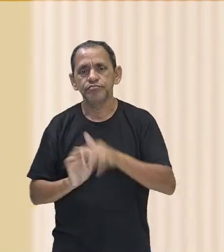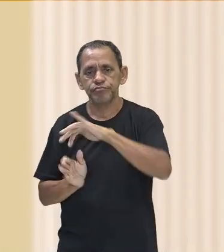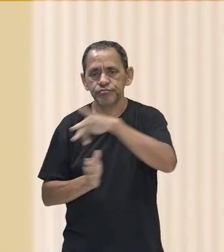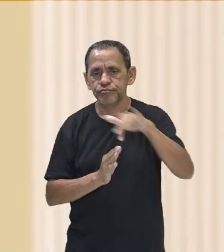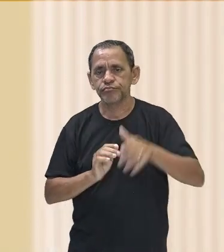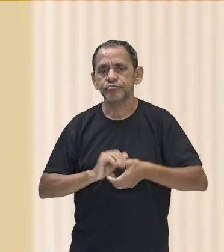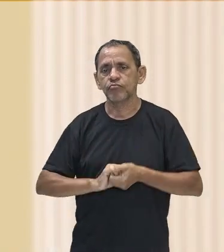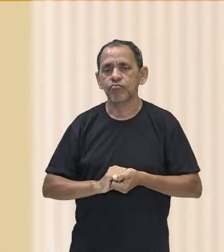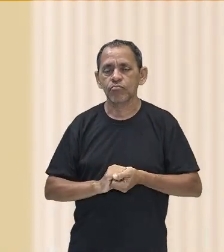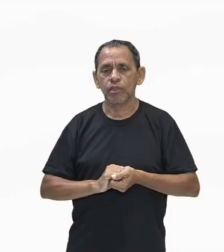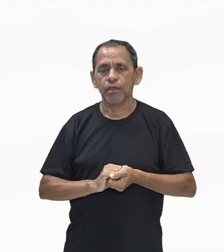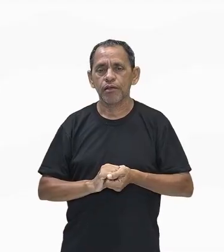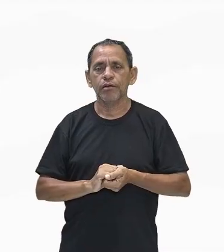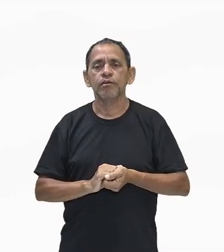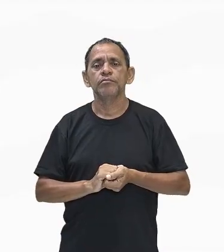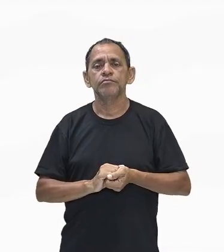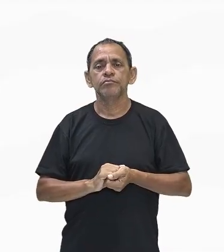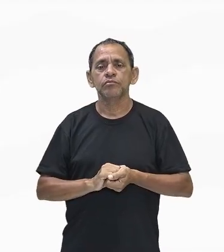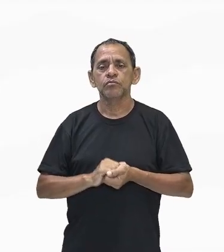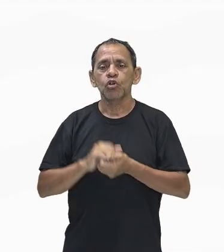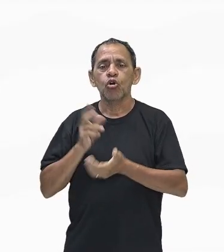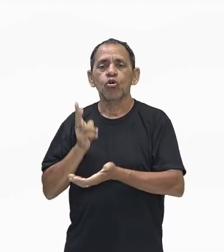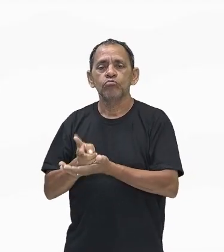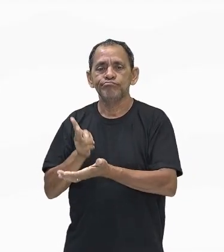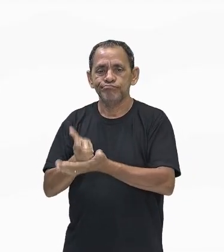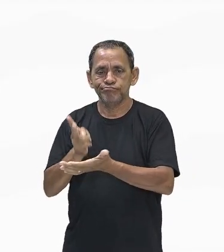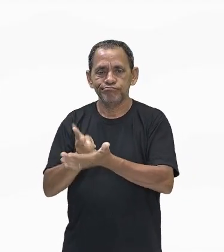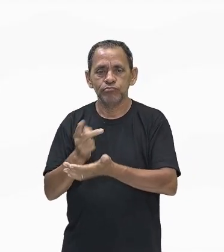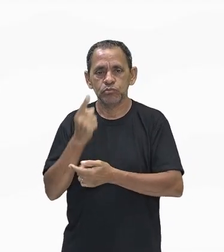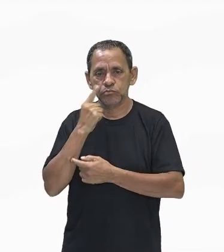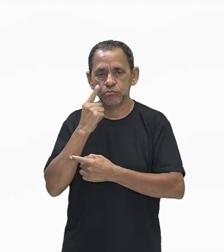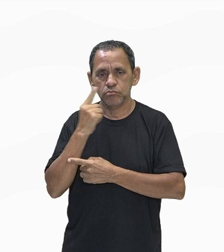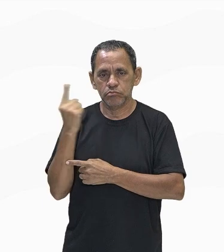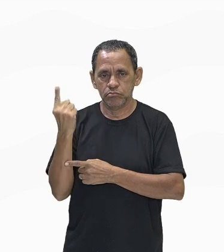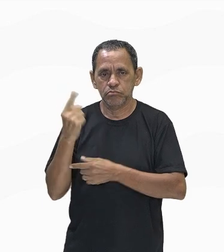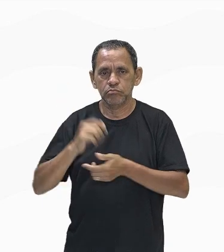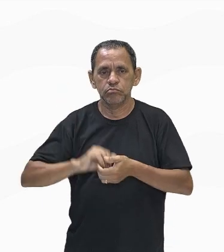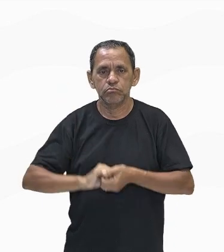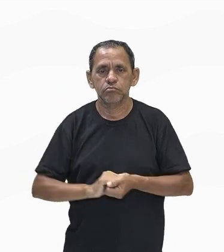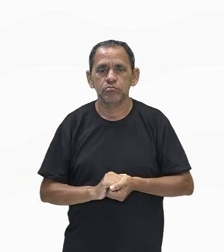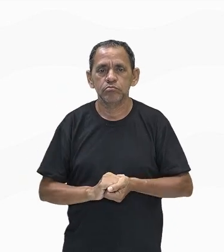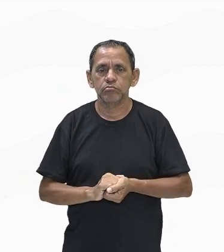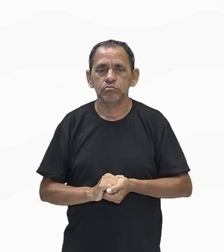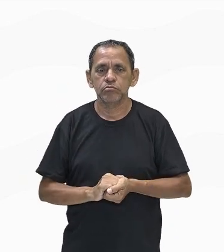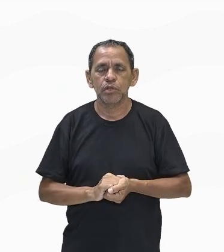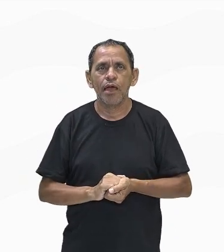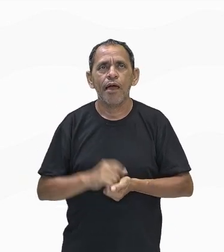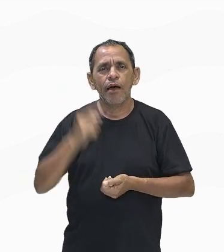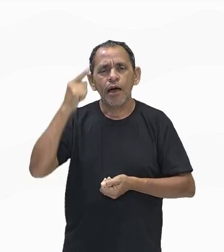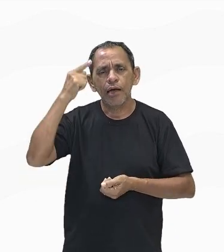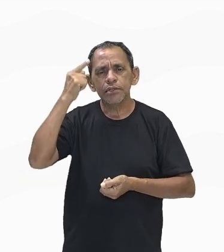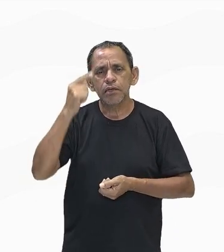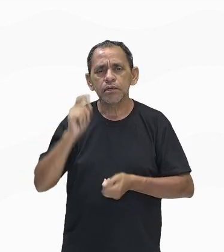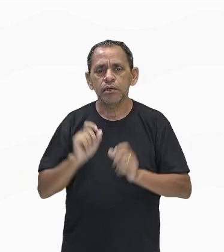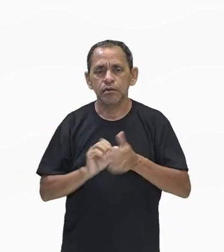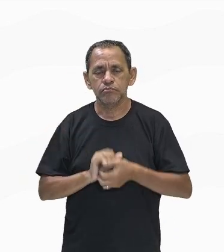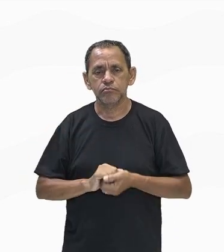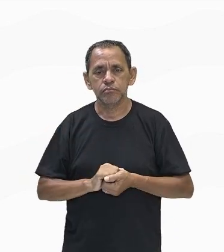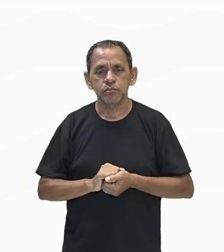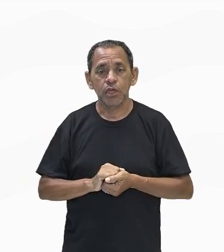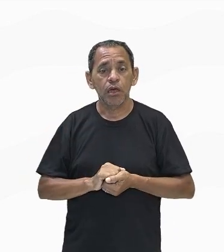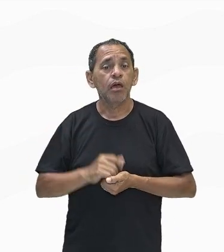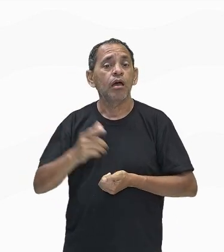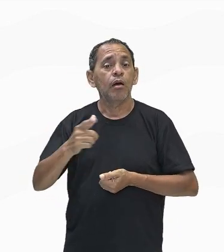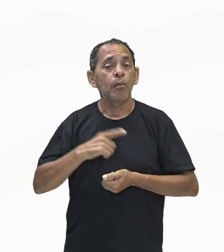falando aqui do nosso propósito. E aí eu trago para vocês a seguinte ideia, né? Para aumentarmos a chance